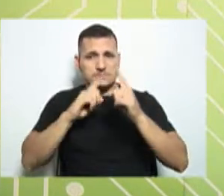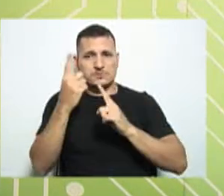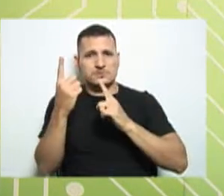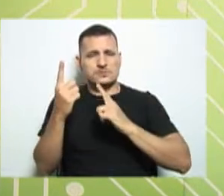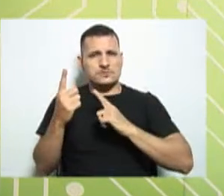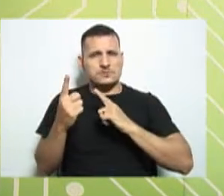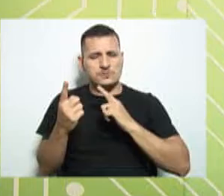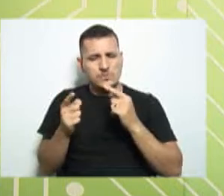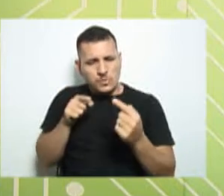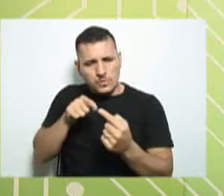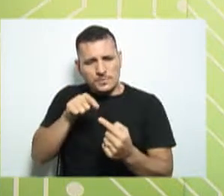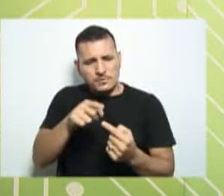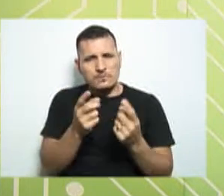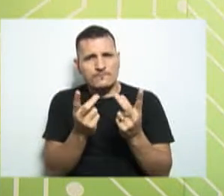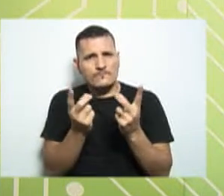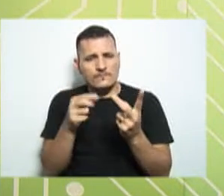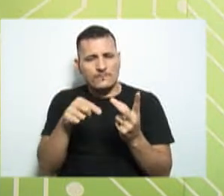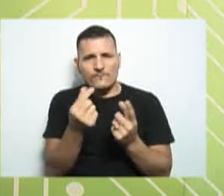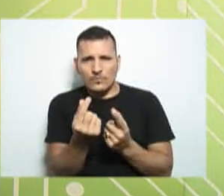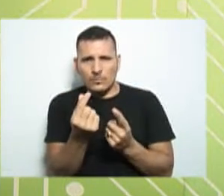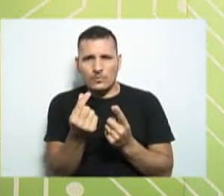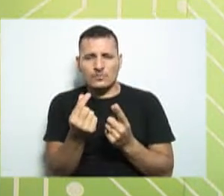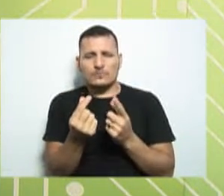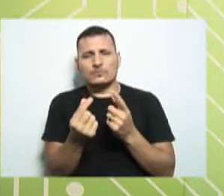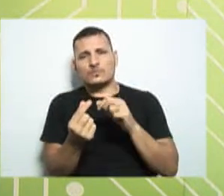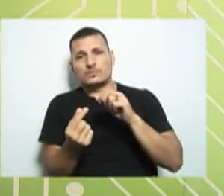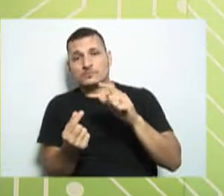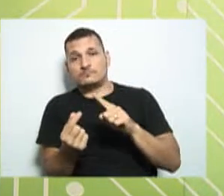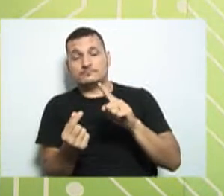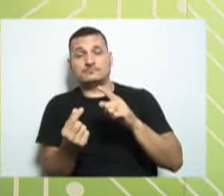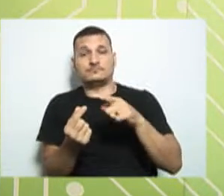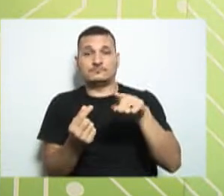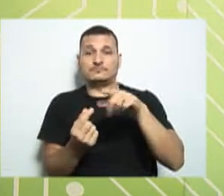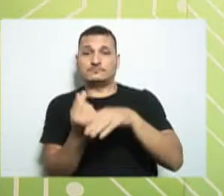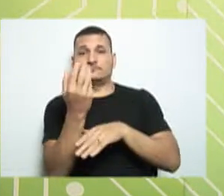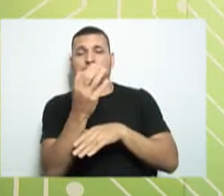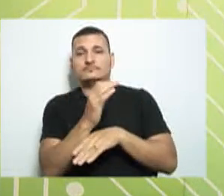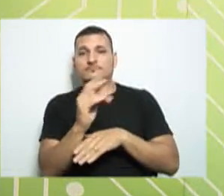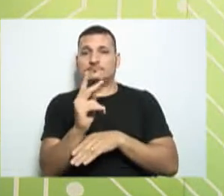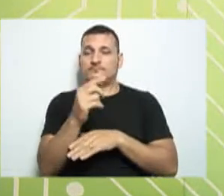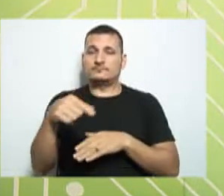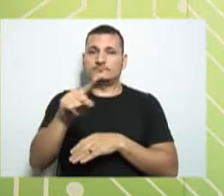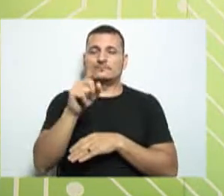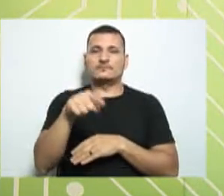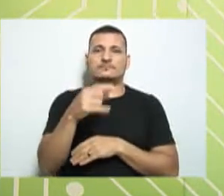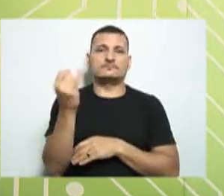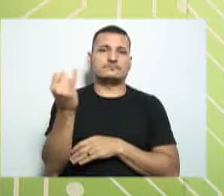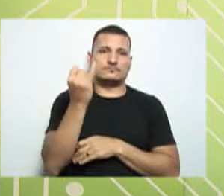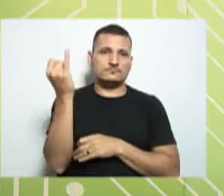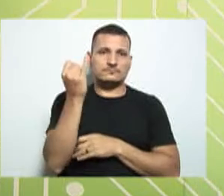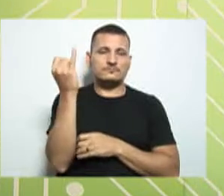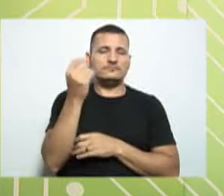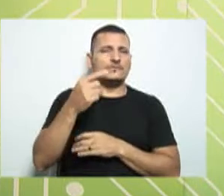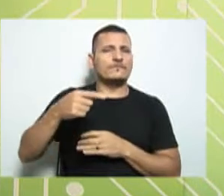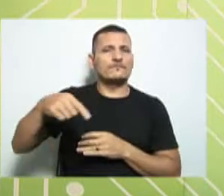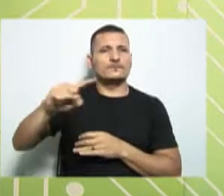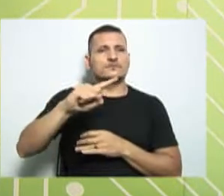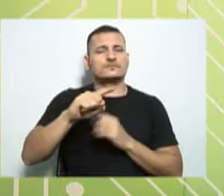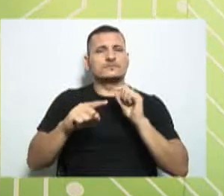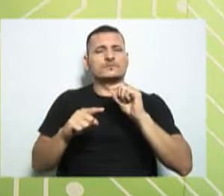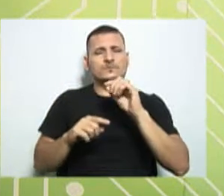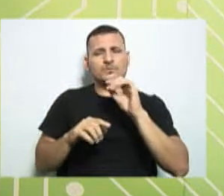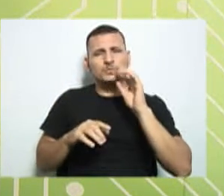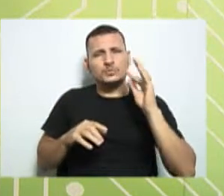ao preço que vocês querem buscar. No momento que vocês forem montar a cooperativa de vocês, é de extrema importância que vocês busquem todas